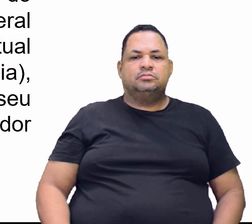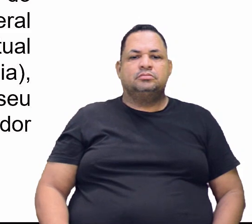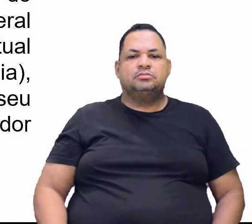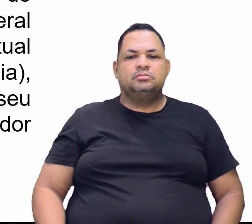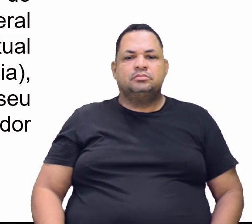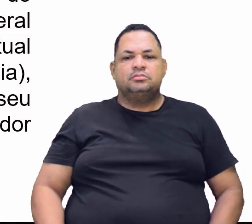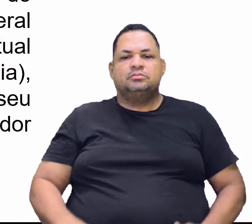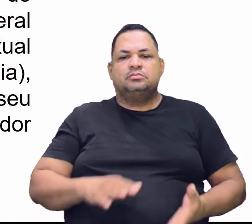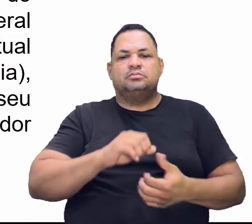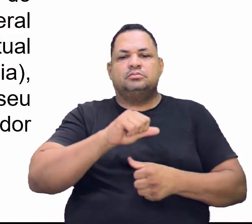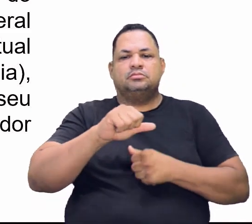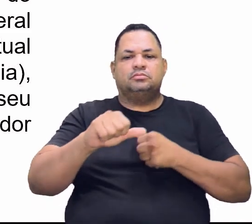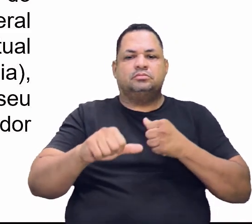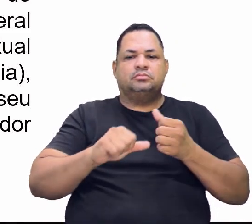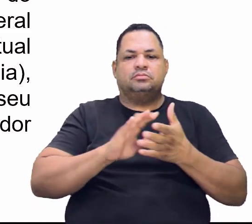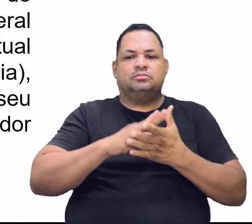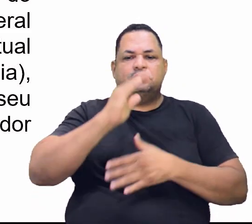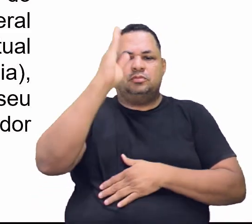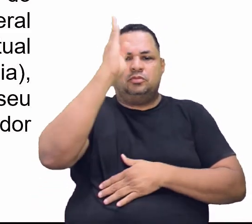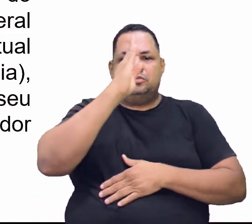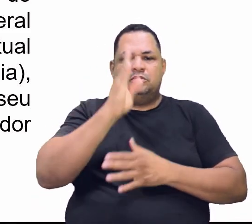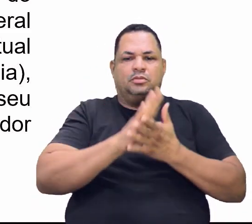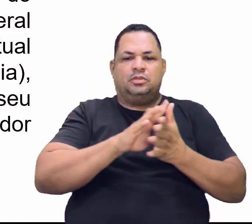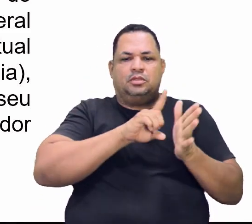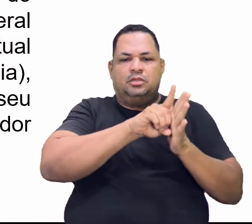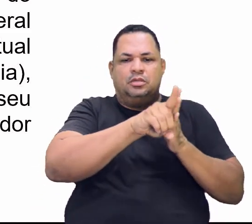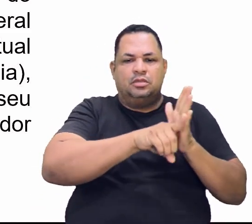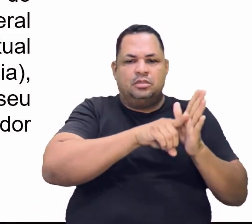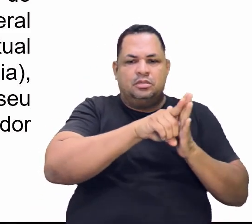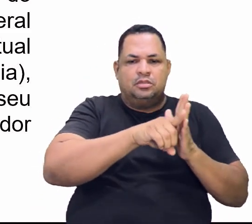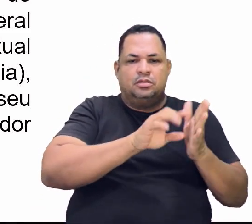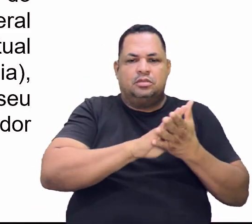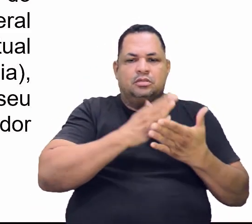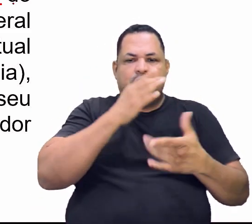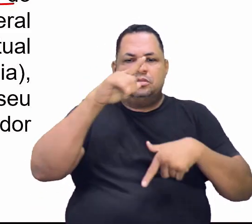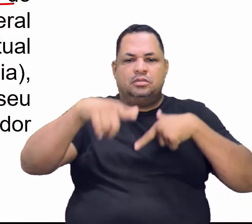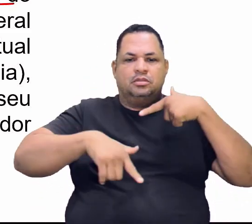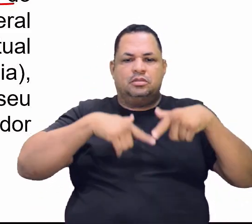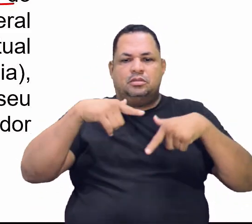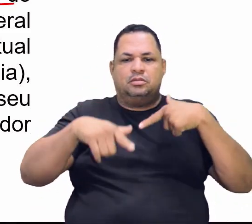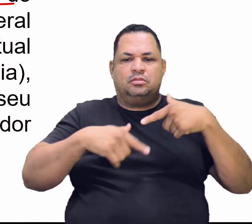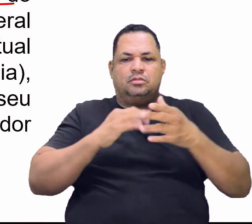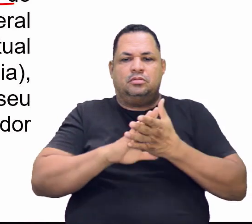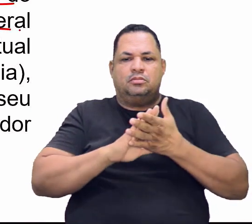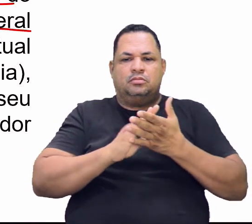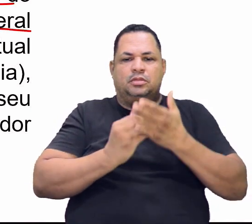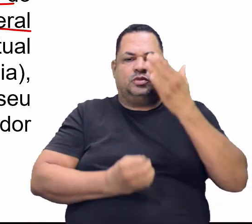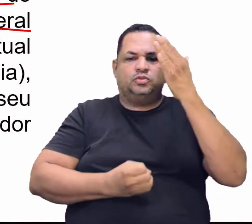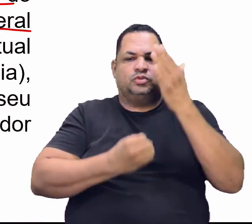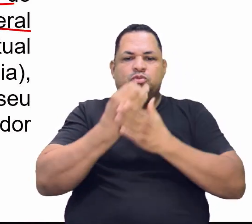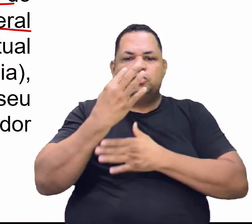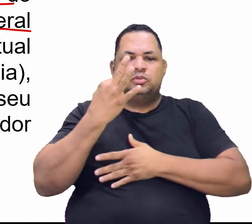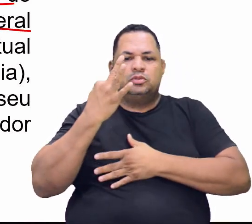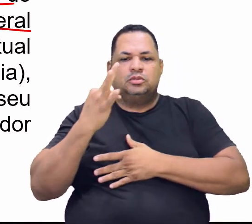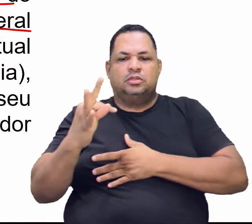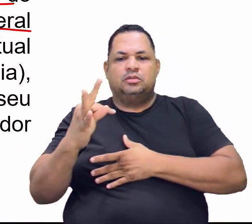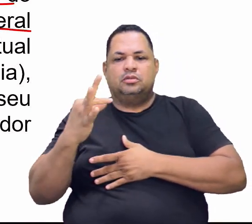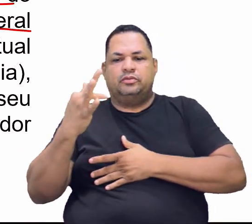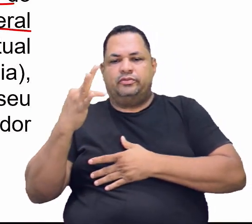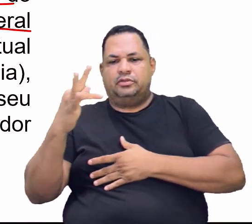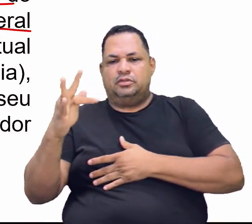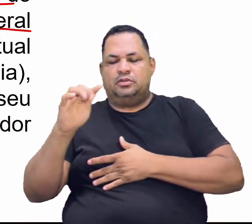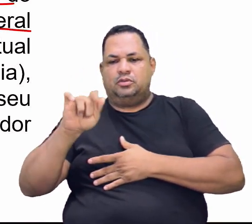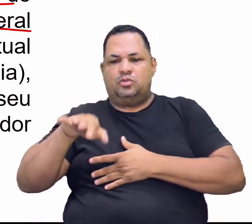Nacionalizou a Estrada de Ferro Madeira Mamoré e atuou para a criação do então território federal do